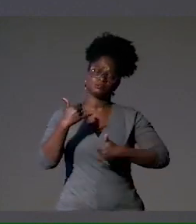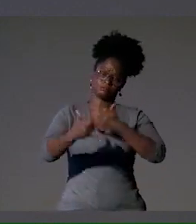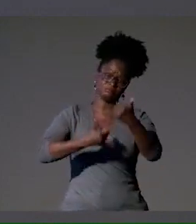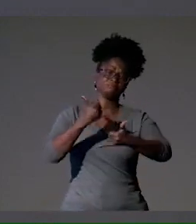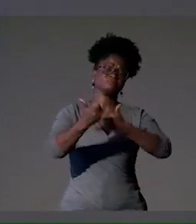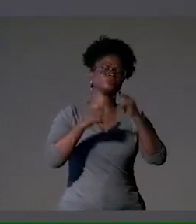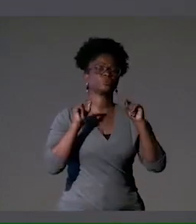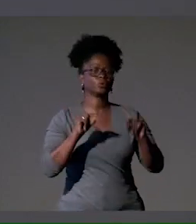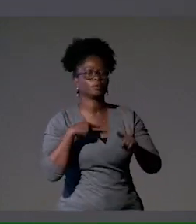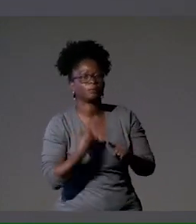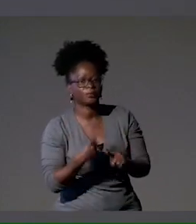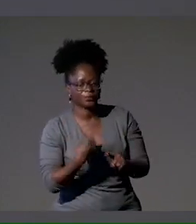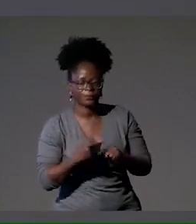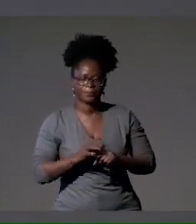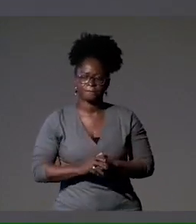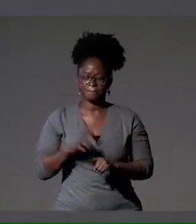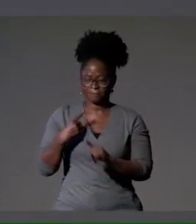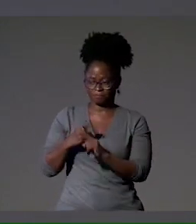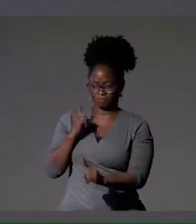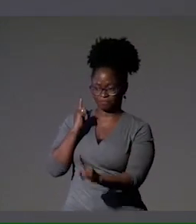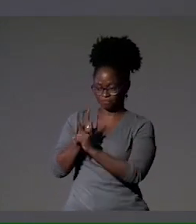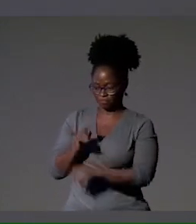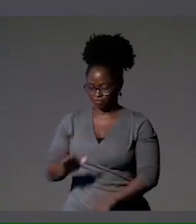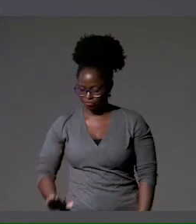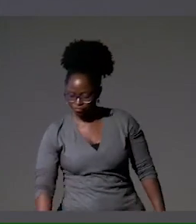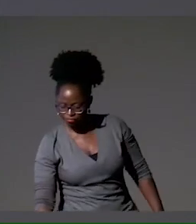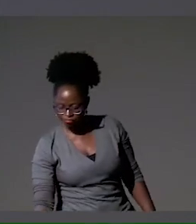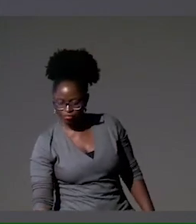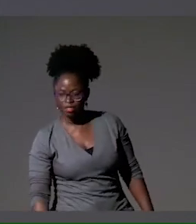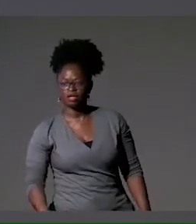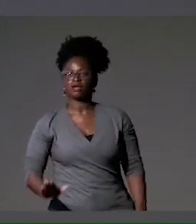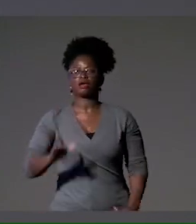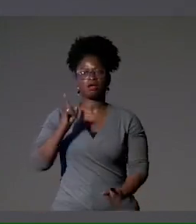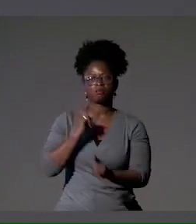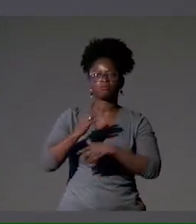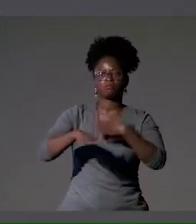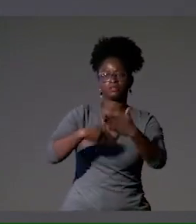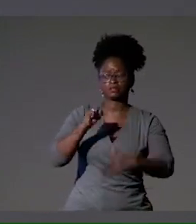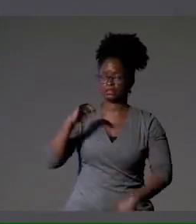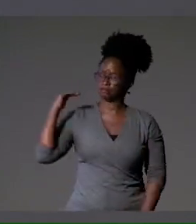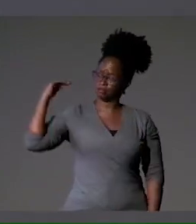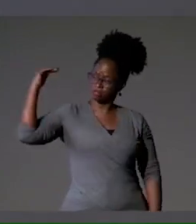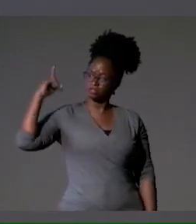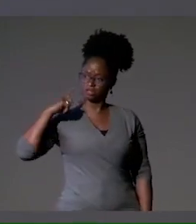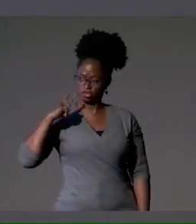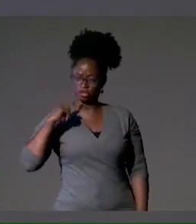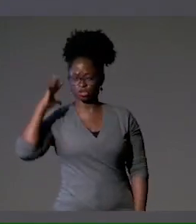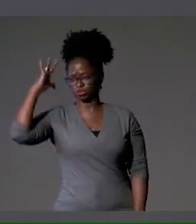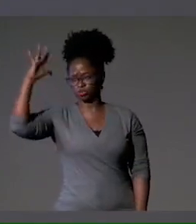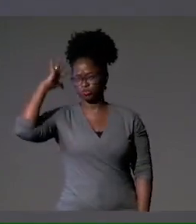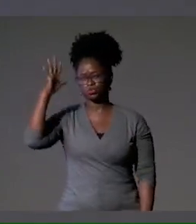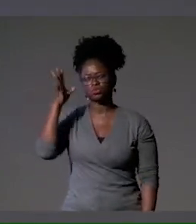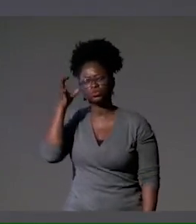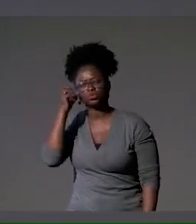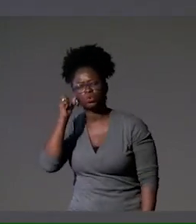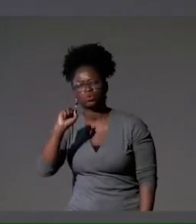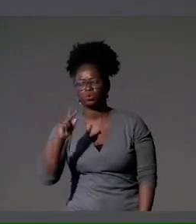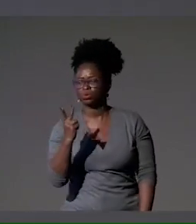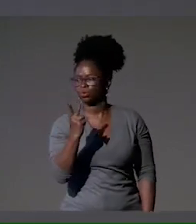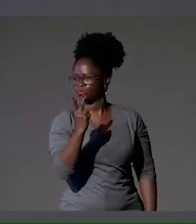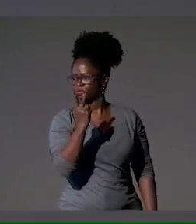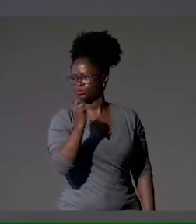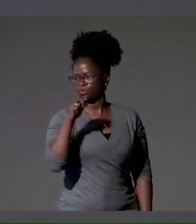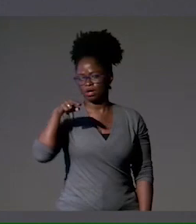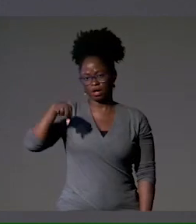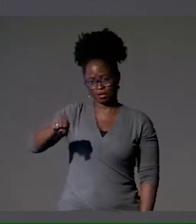também, porque eles descobriram isso em crianças, depois foram descobrir se o adulto também tinha sono REM, descobriram que tinha, descobriram que os outros